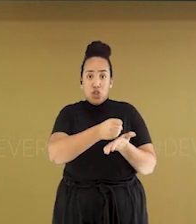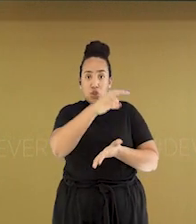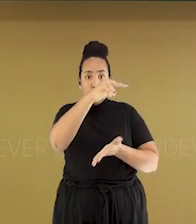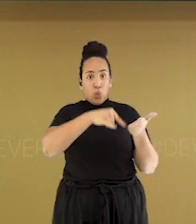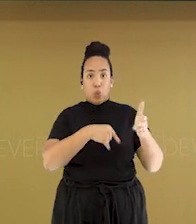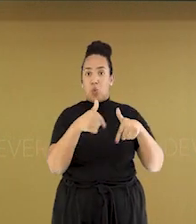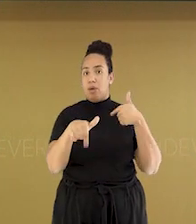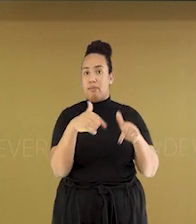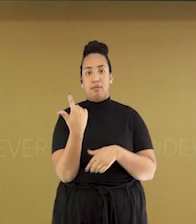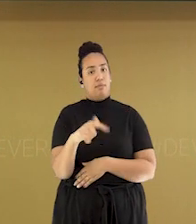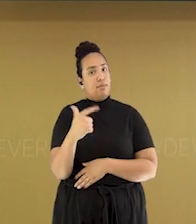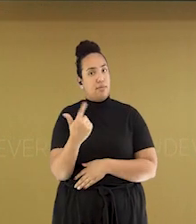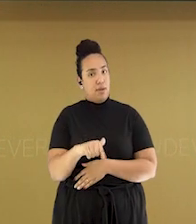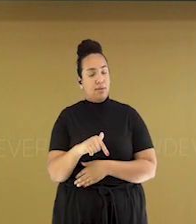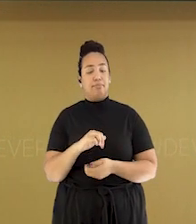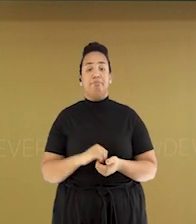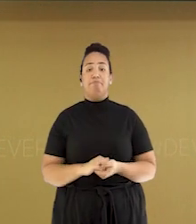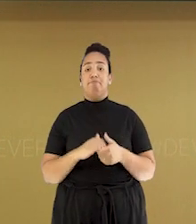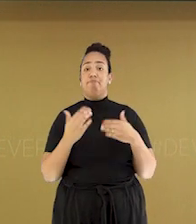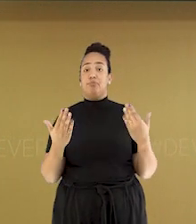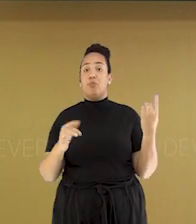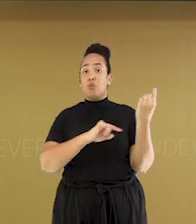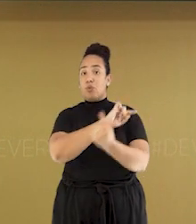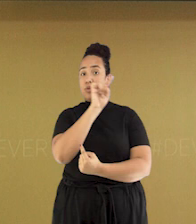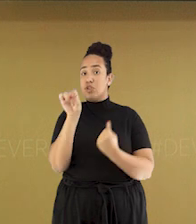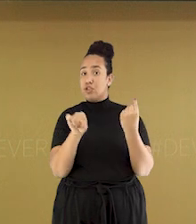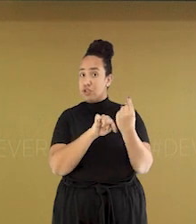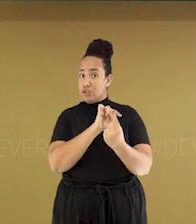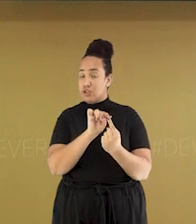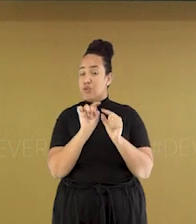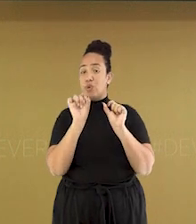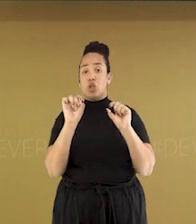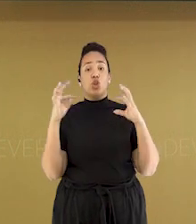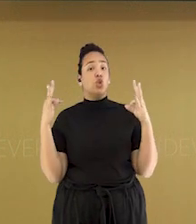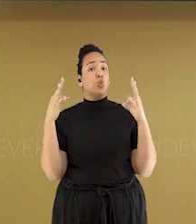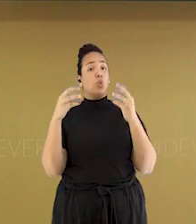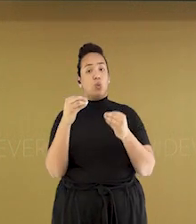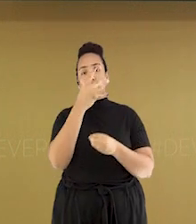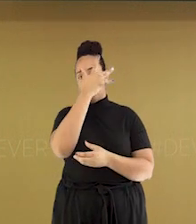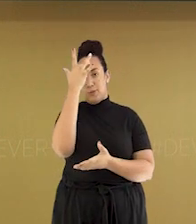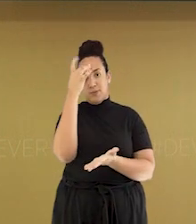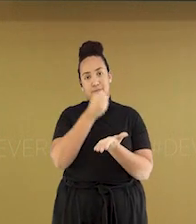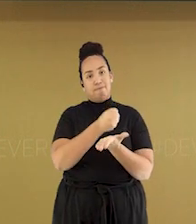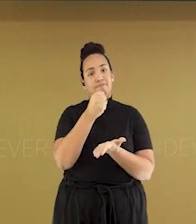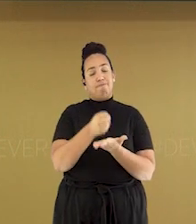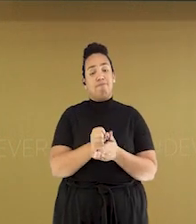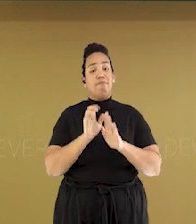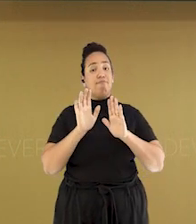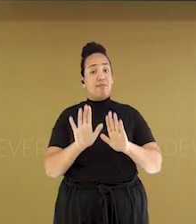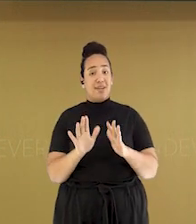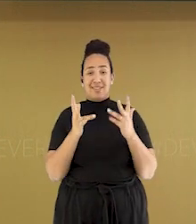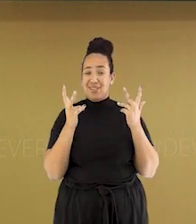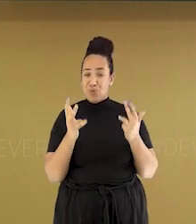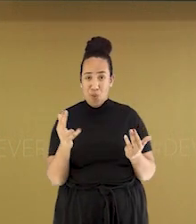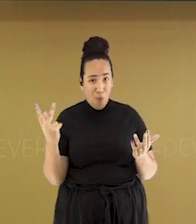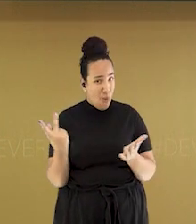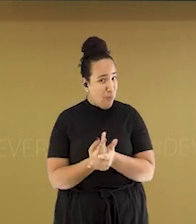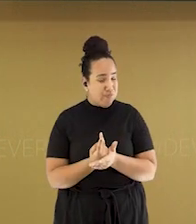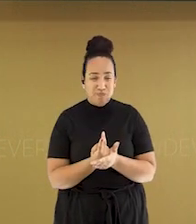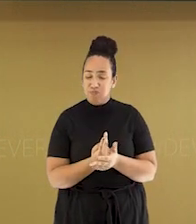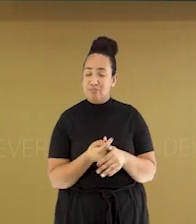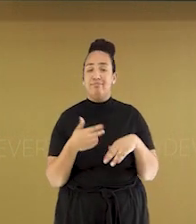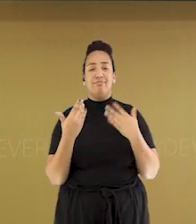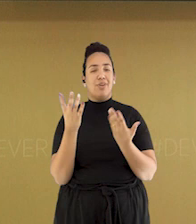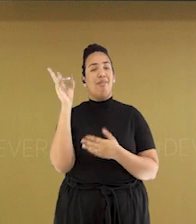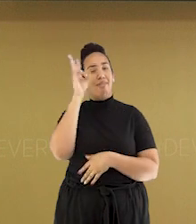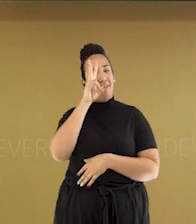trabalho. O ideal seria que todos fossem registrados, mas não é bem assim que acontece. Como eu falei, o trabalho mudou